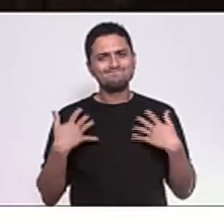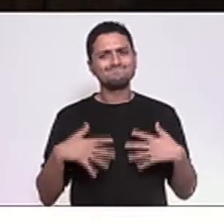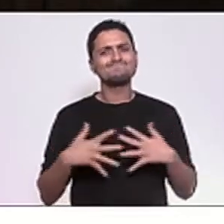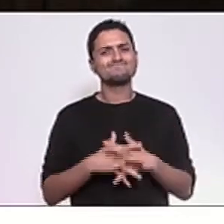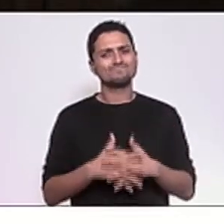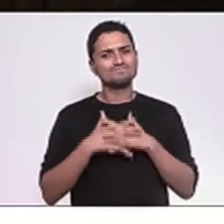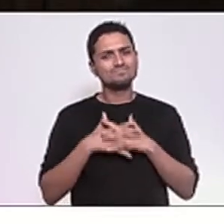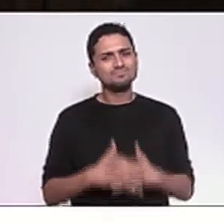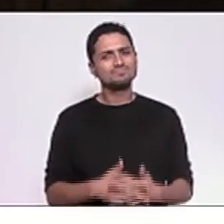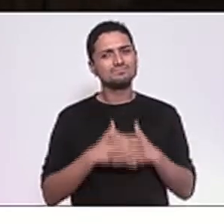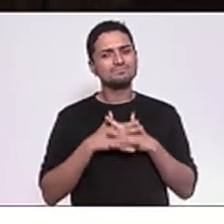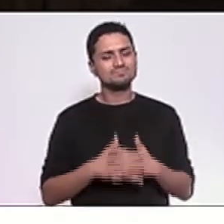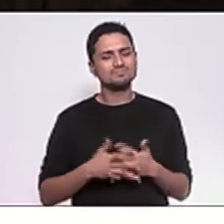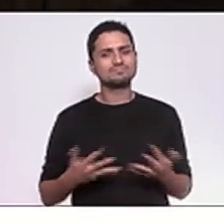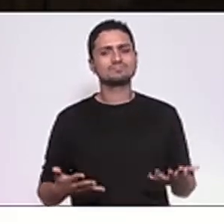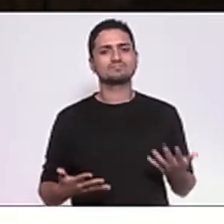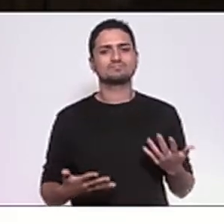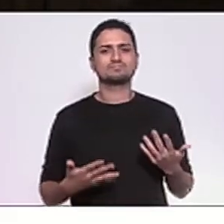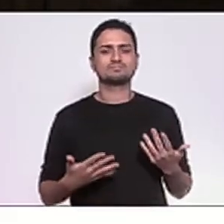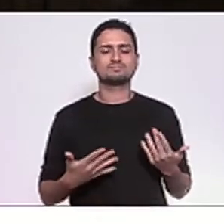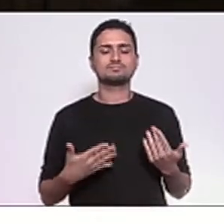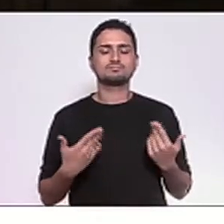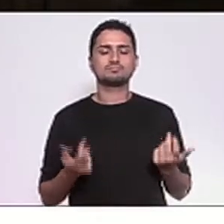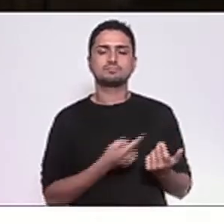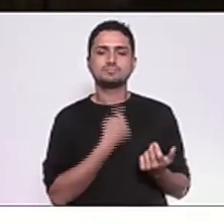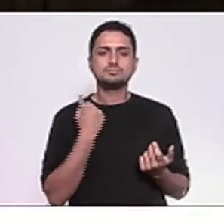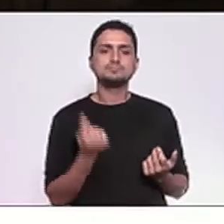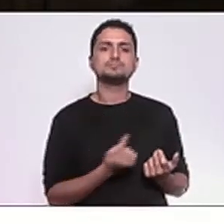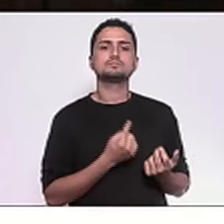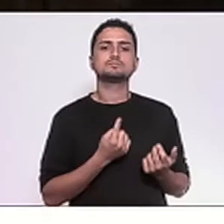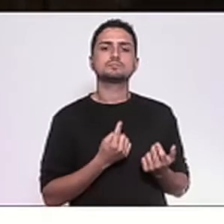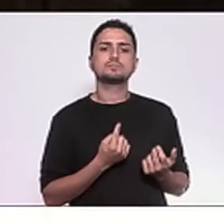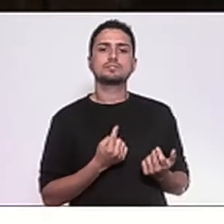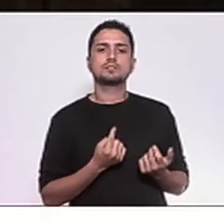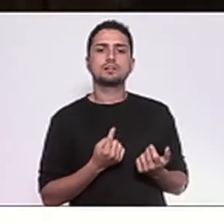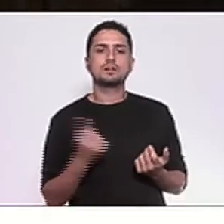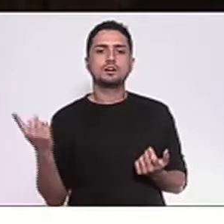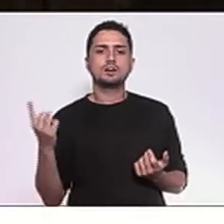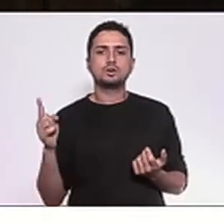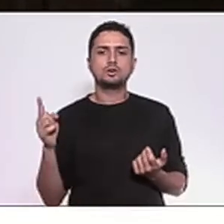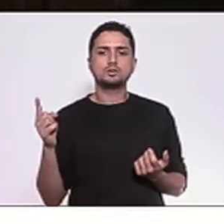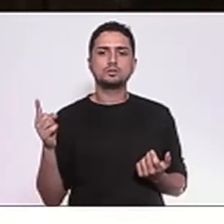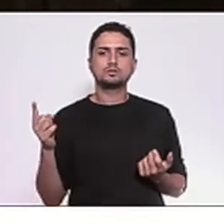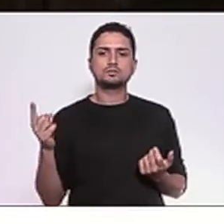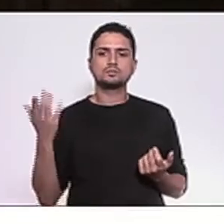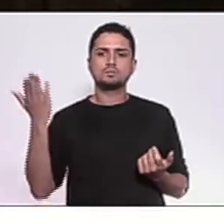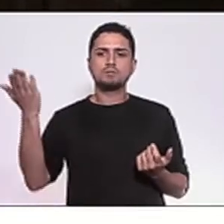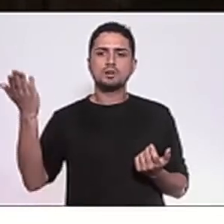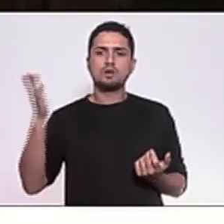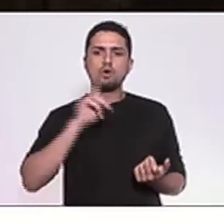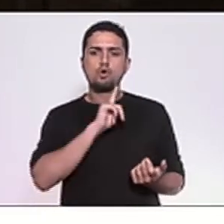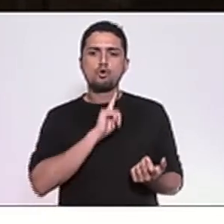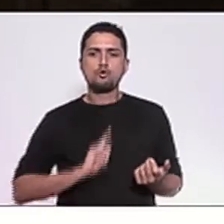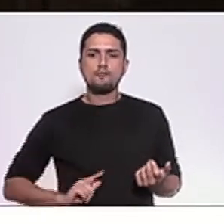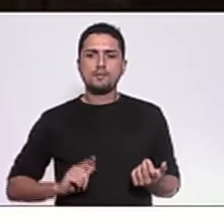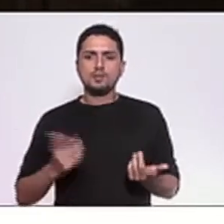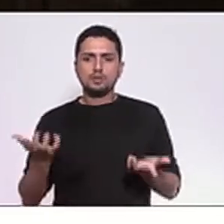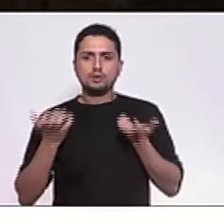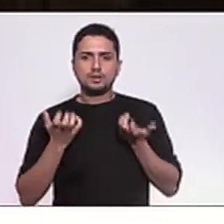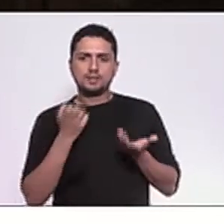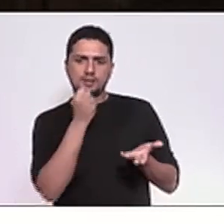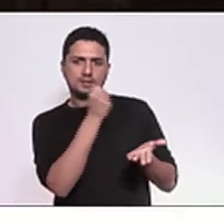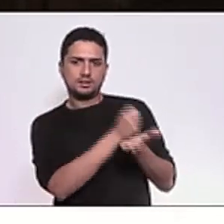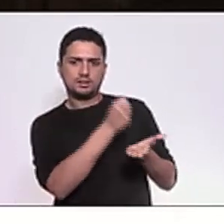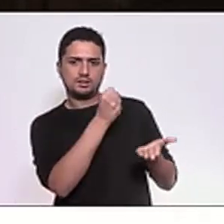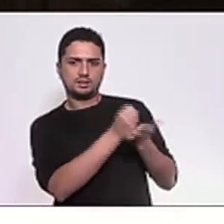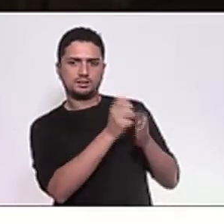complexas, complicadas, e a gente acaba com o governador querendo carta branca